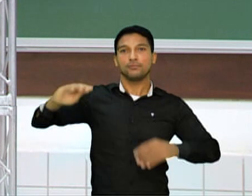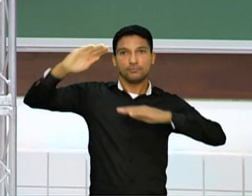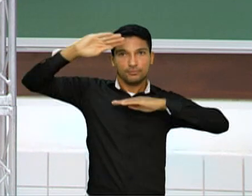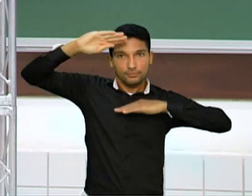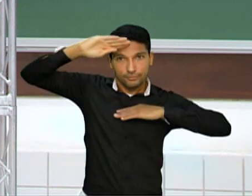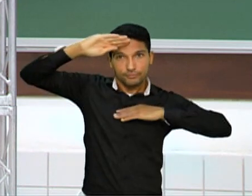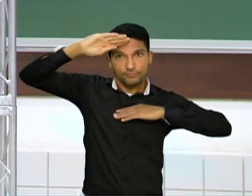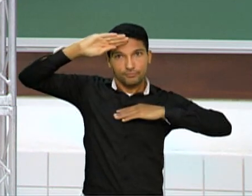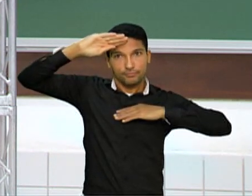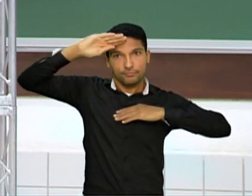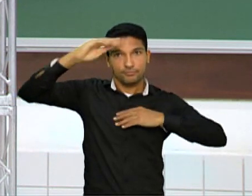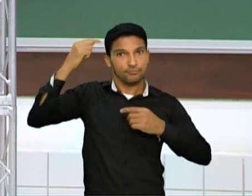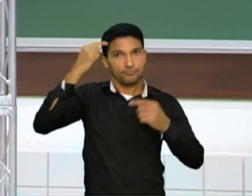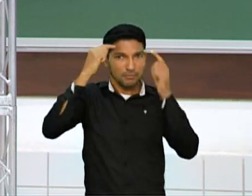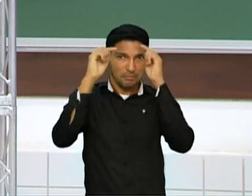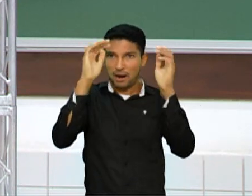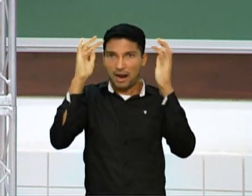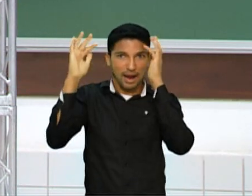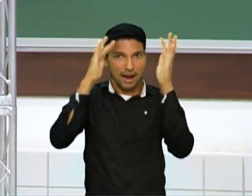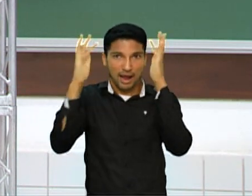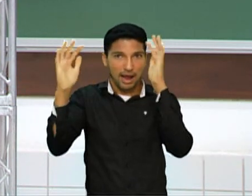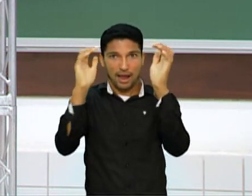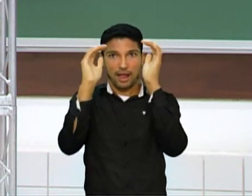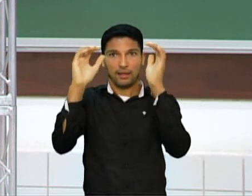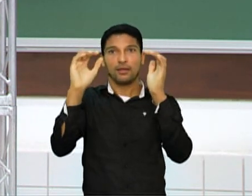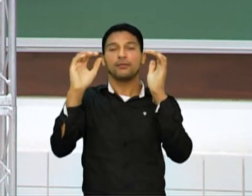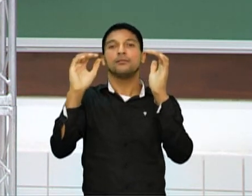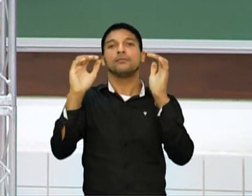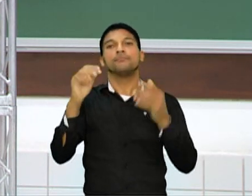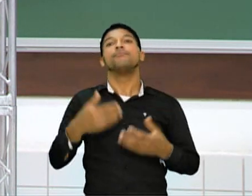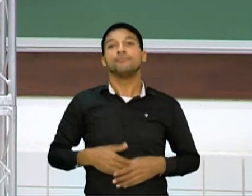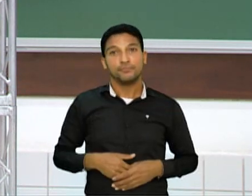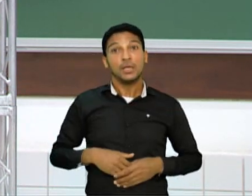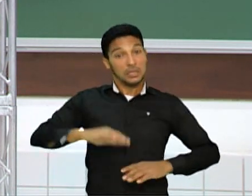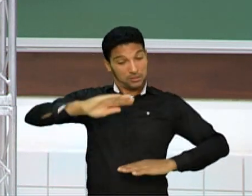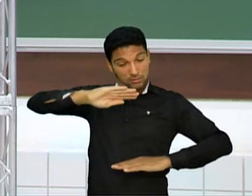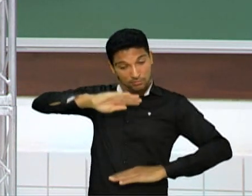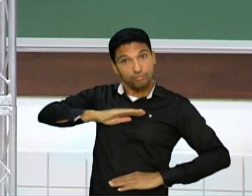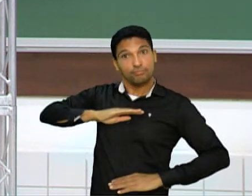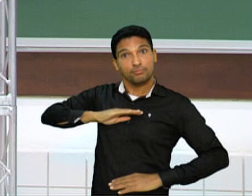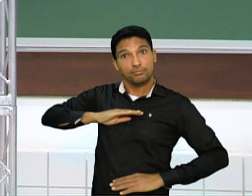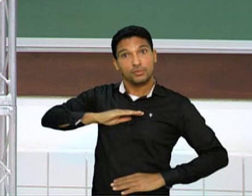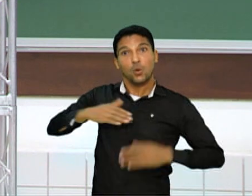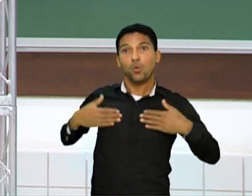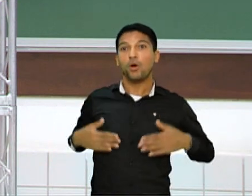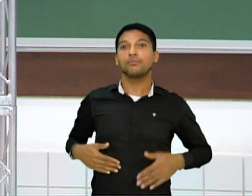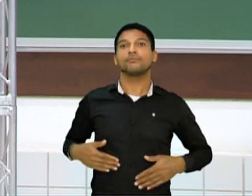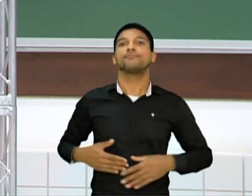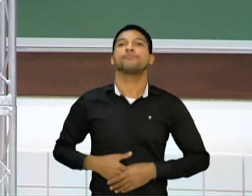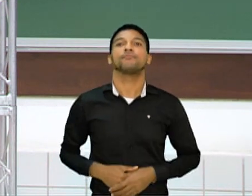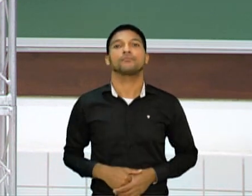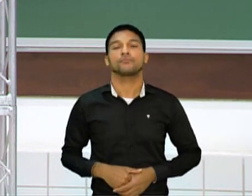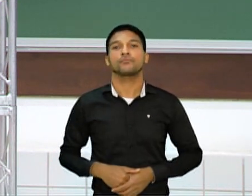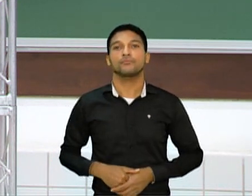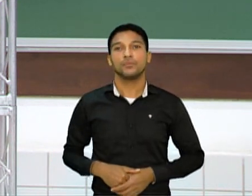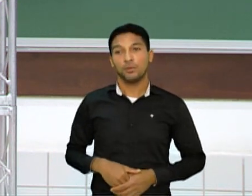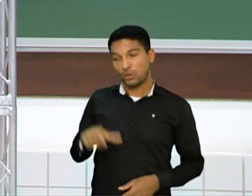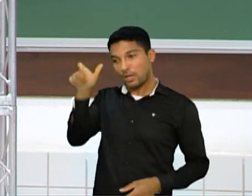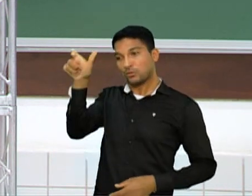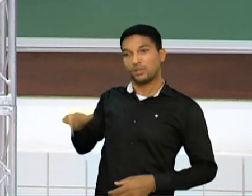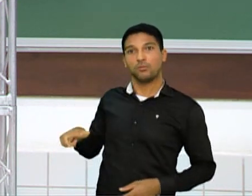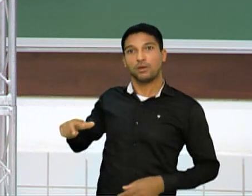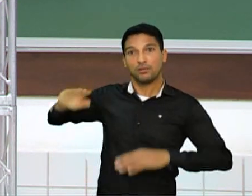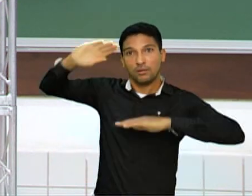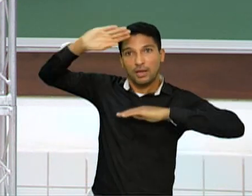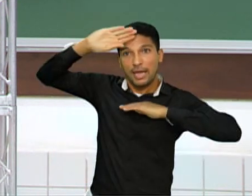aqui pensando, quem é você que está aí do outro lado da telinha, estou pensando na aula, nos próximos slides, mas eu também tenho